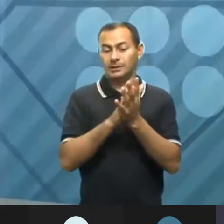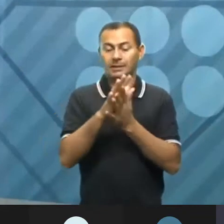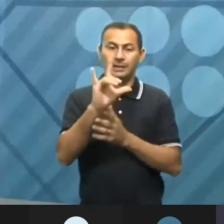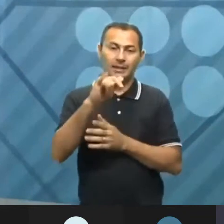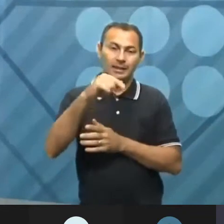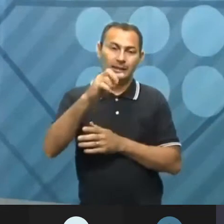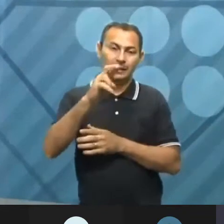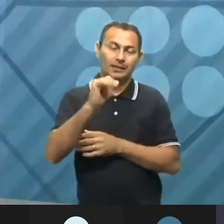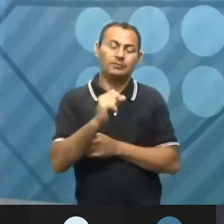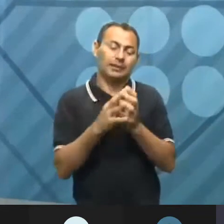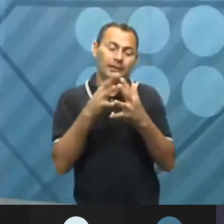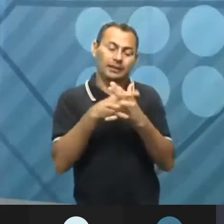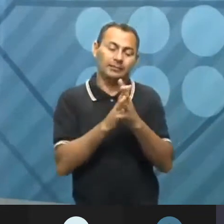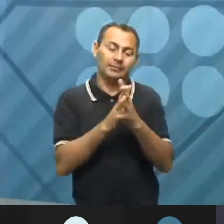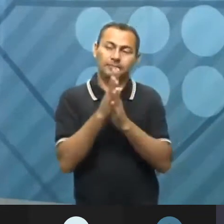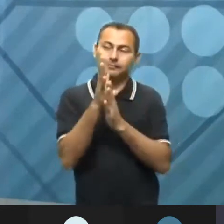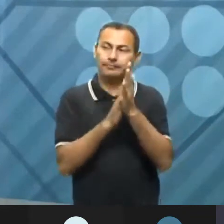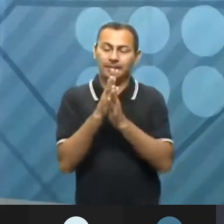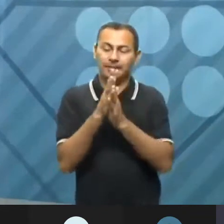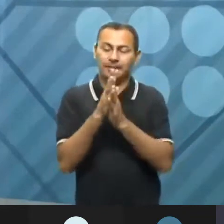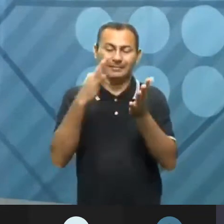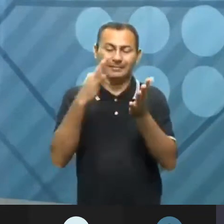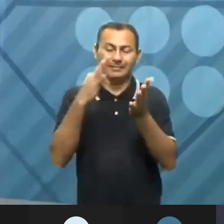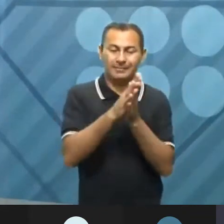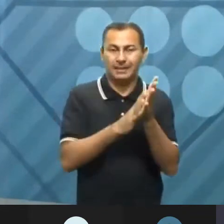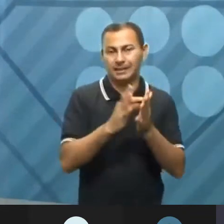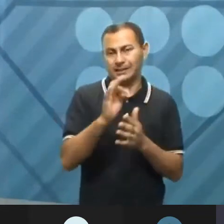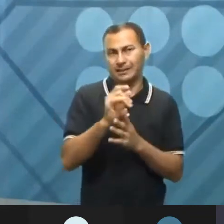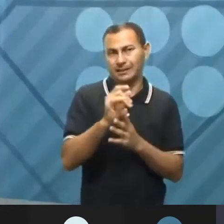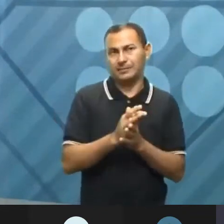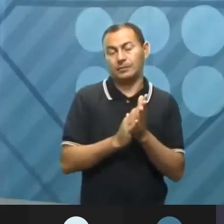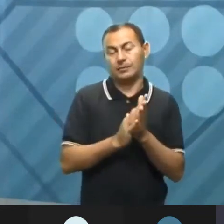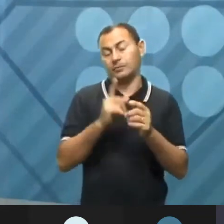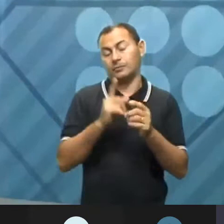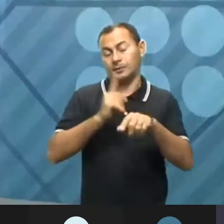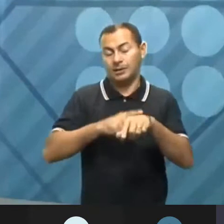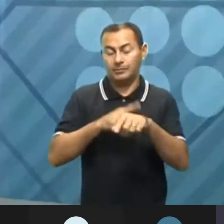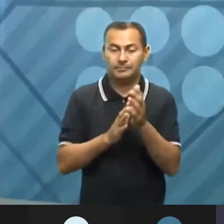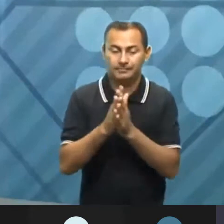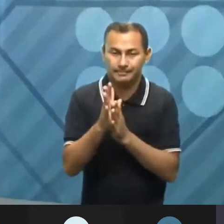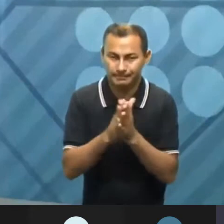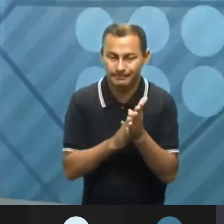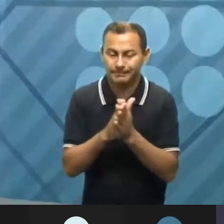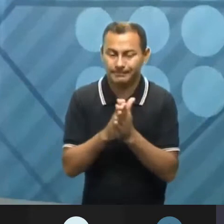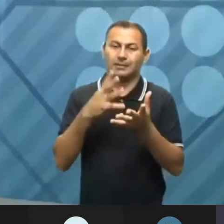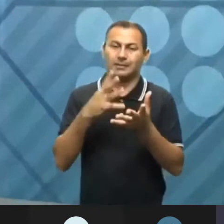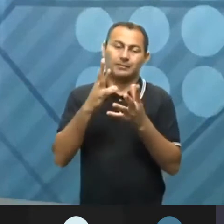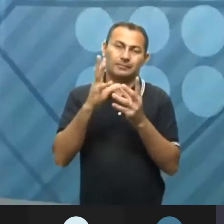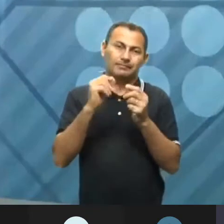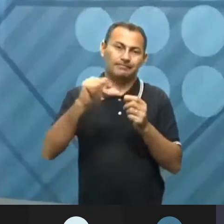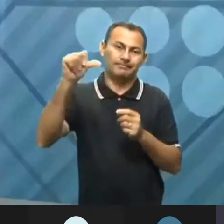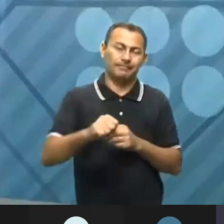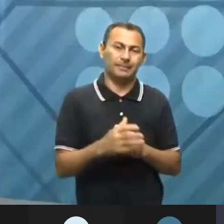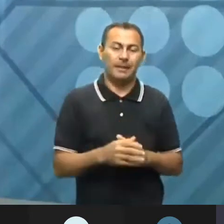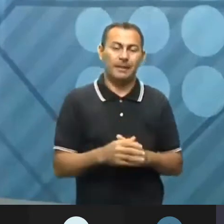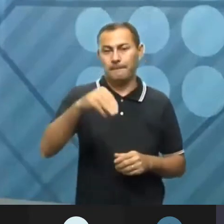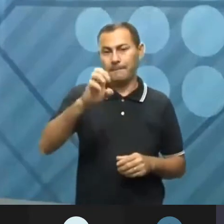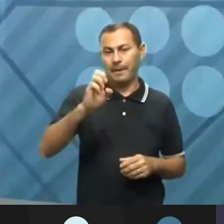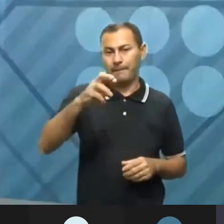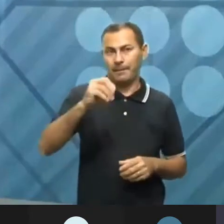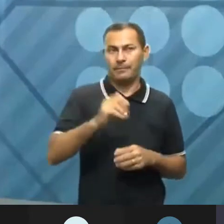essas membranas, o que ia acontecer? Elas iam atritar uma com a outra. E com o tempo isso ia, né, acabar danificando